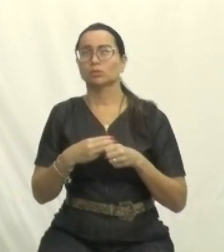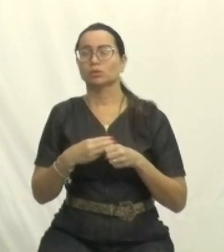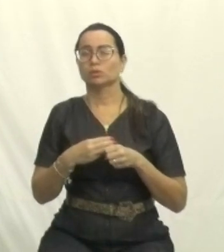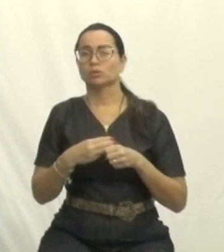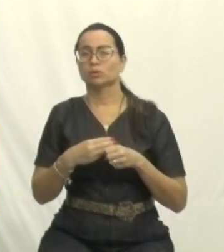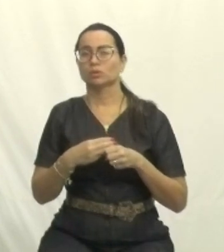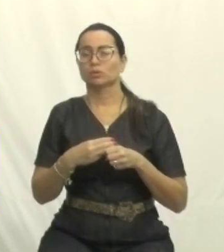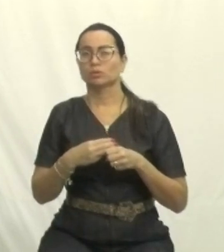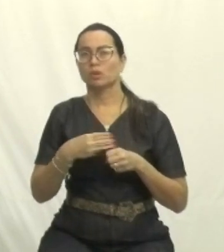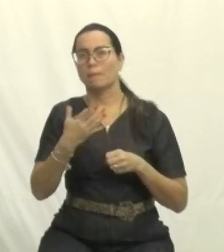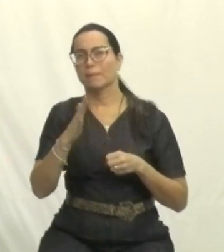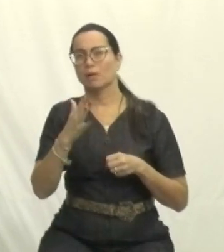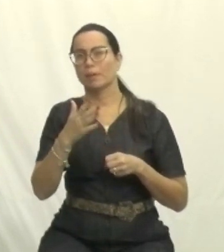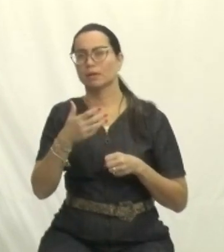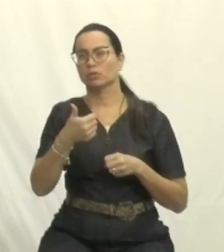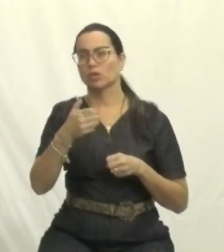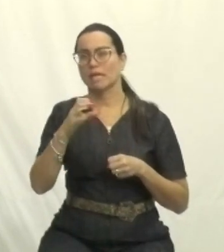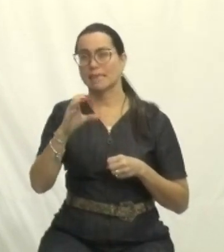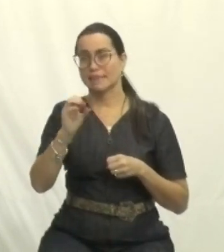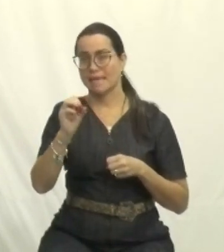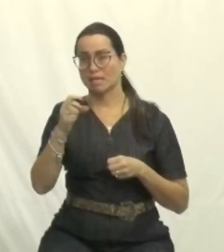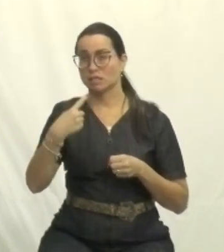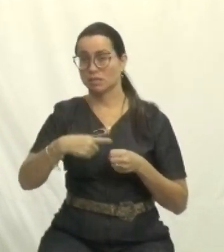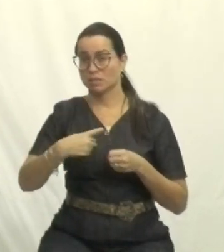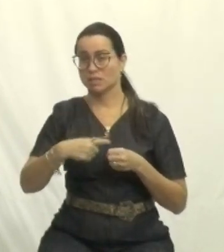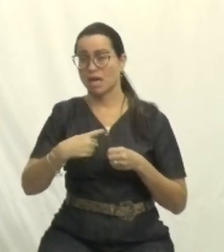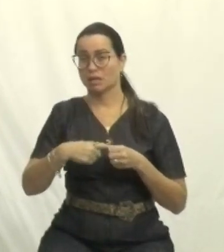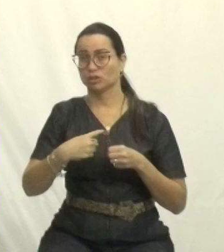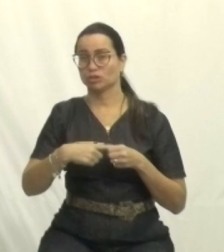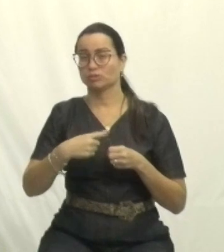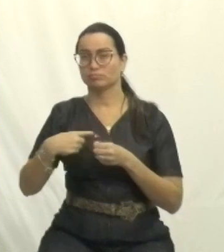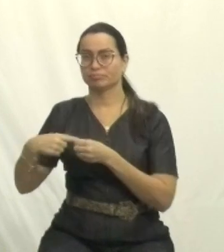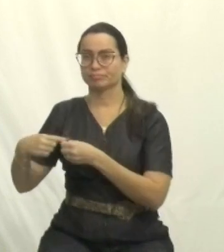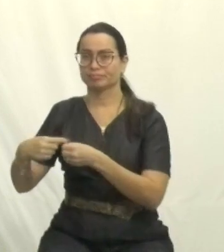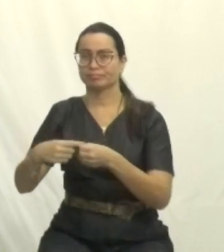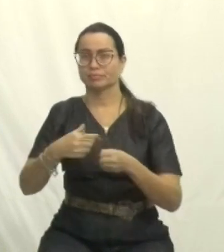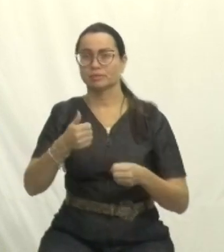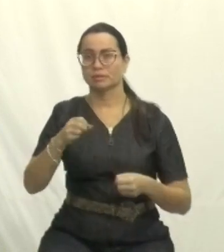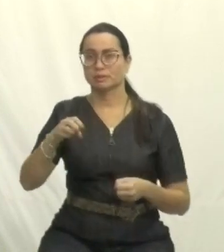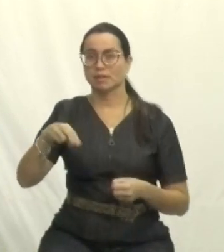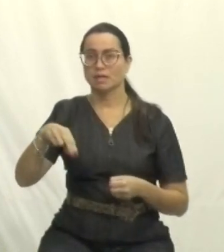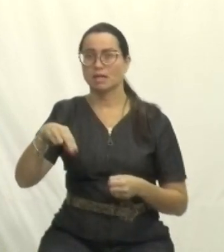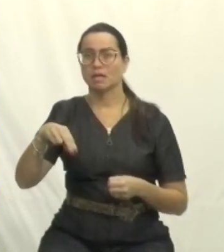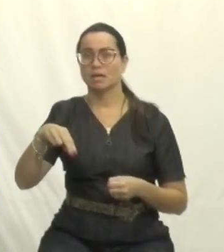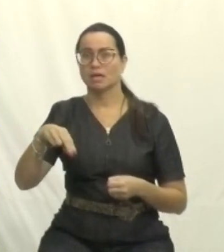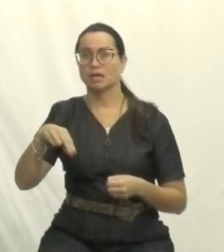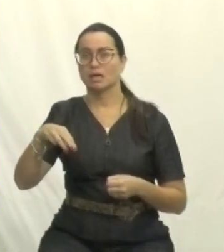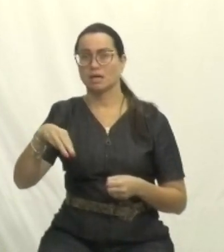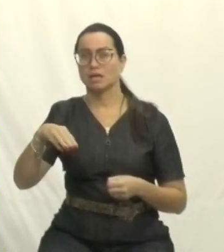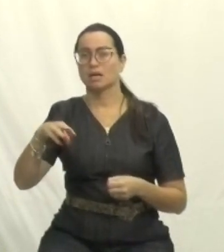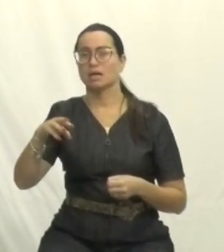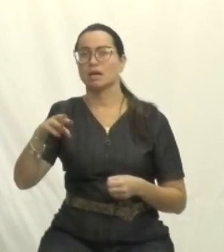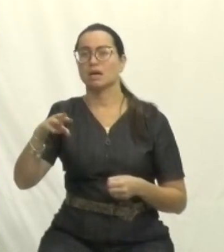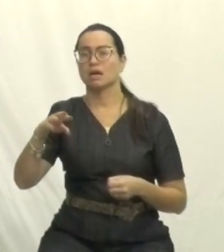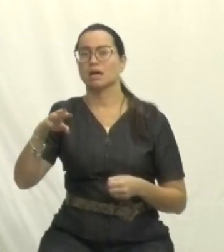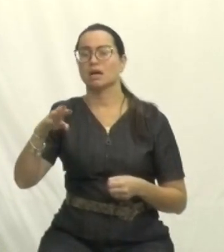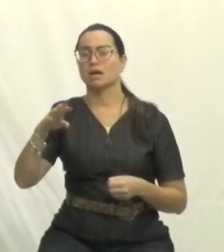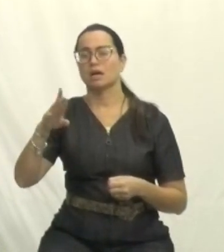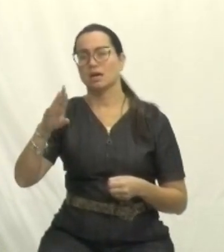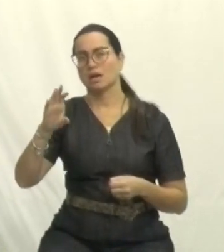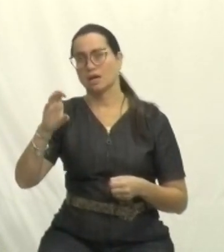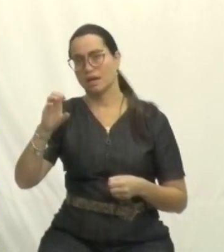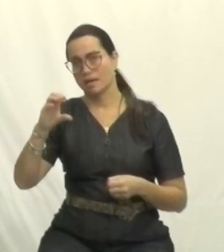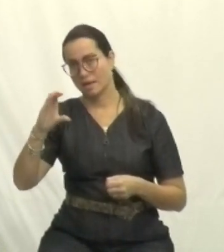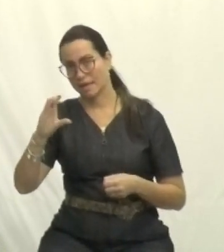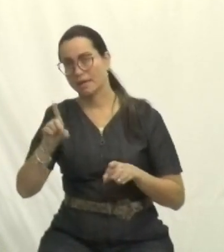em 10 municípios da ANREC, e se passar no próximo, tem toda a AMESC, que é a região de Araranguá,